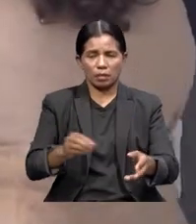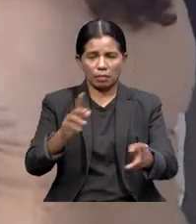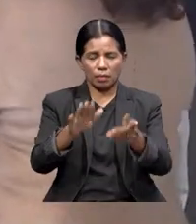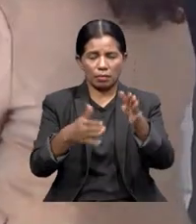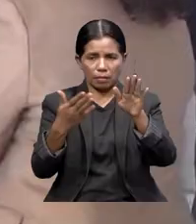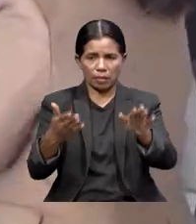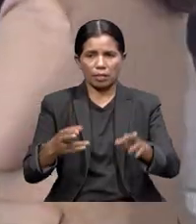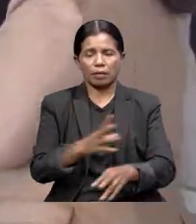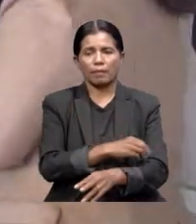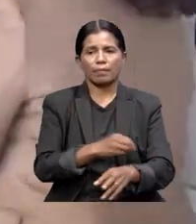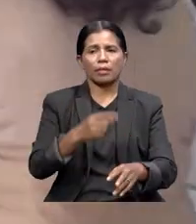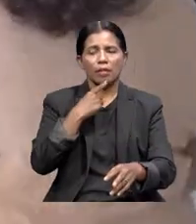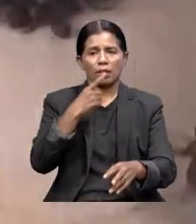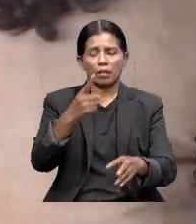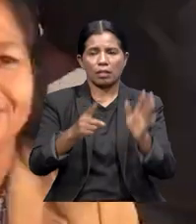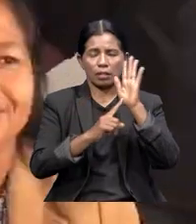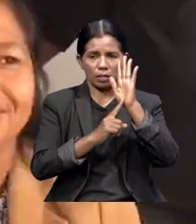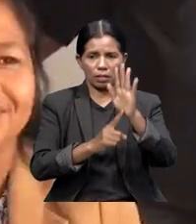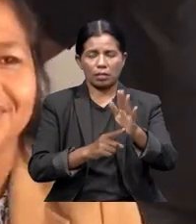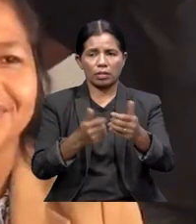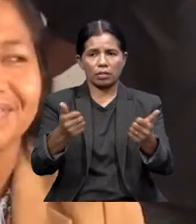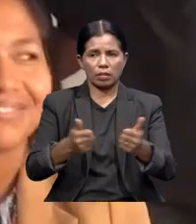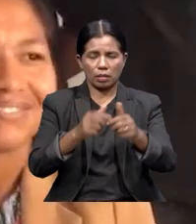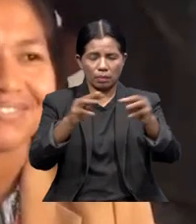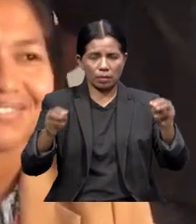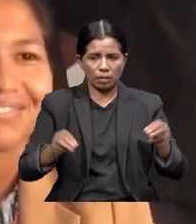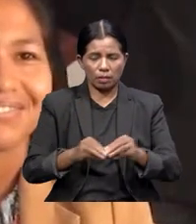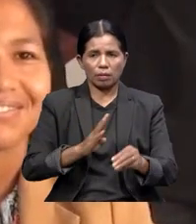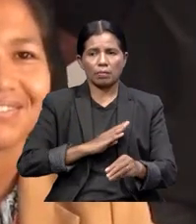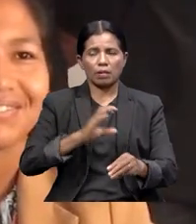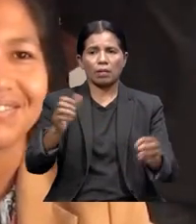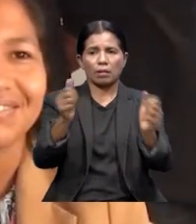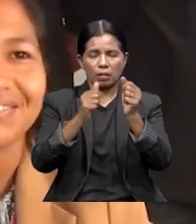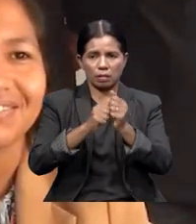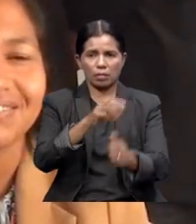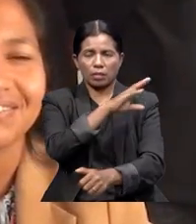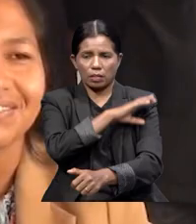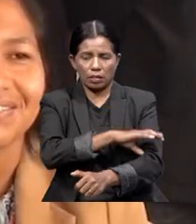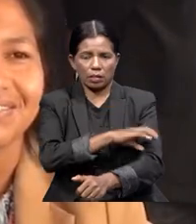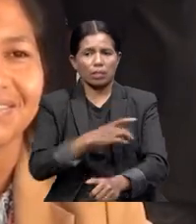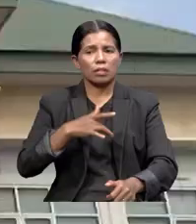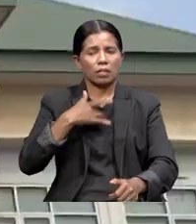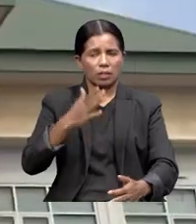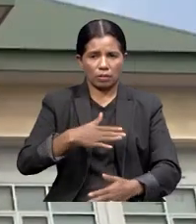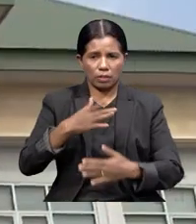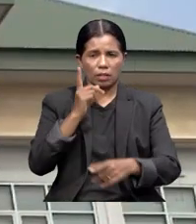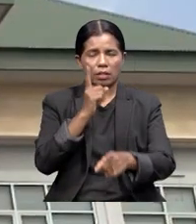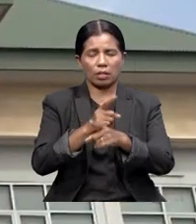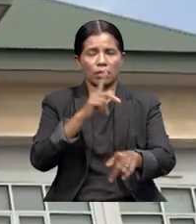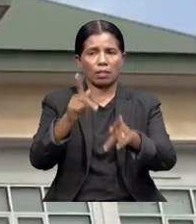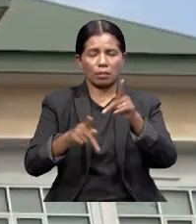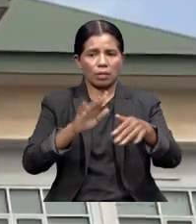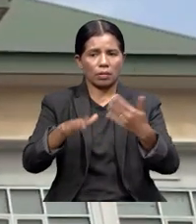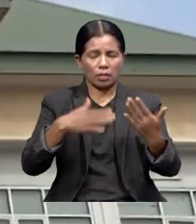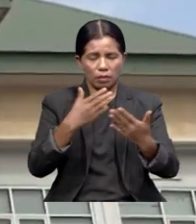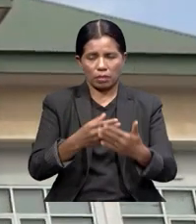respeito. Vandrana Lemos Hatutan, autoridade do município Baucau, hamutuk ho segurança, sente orgulho tebes ho comunidade tomak